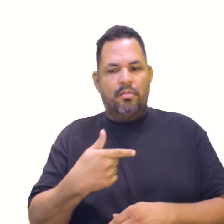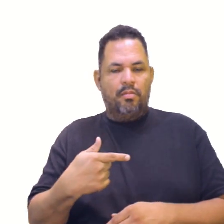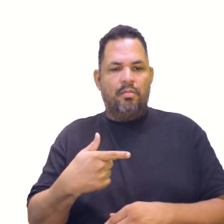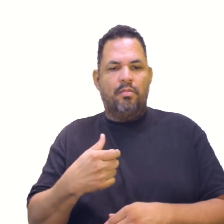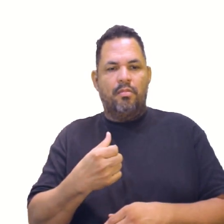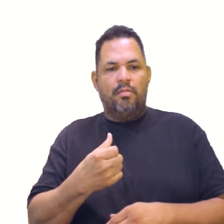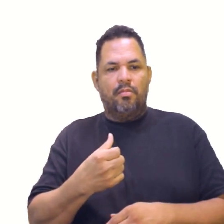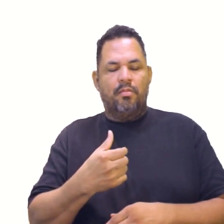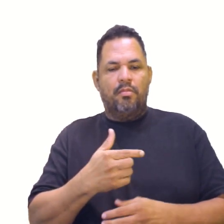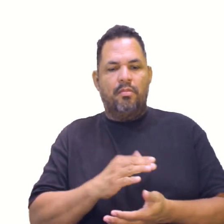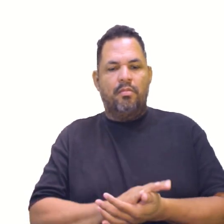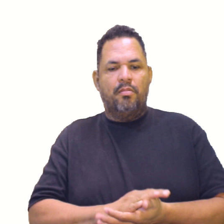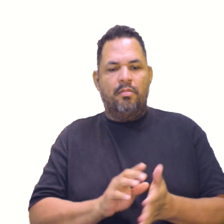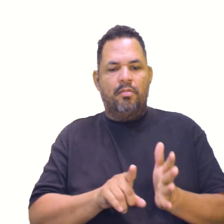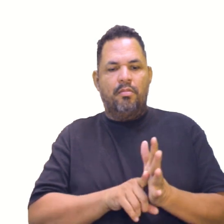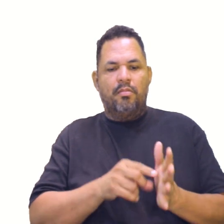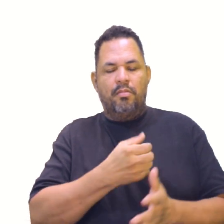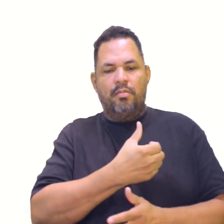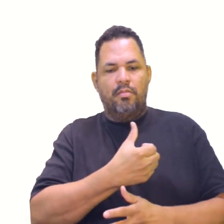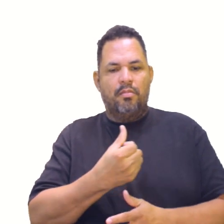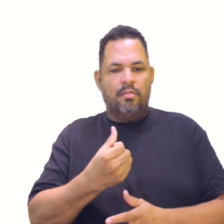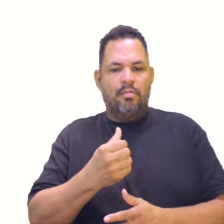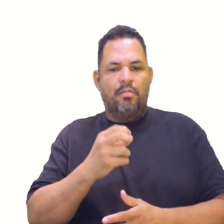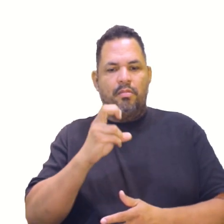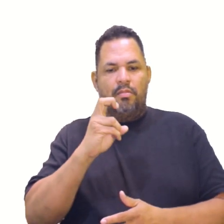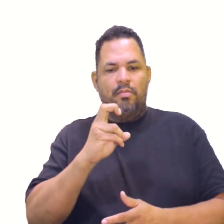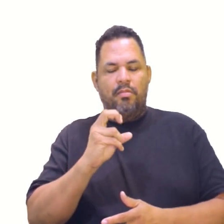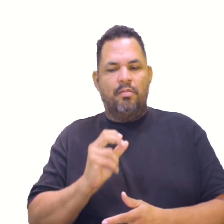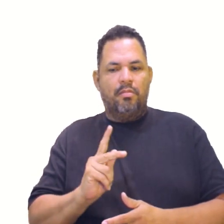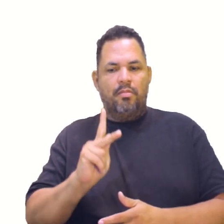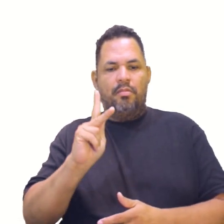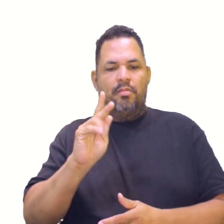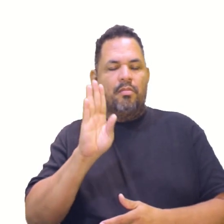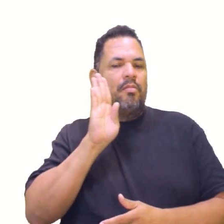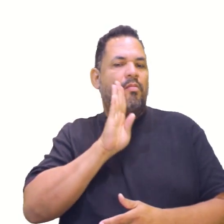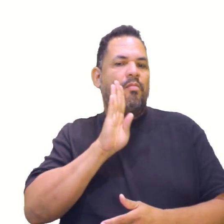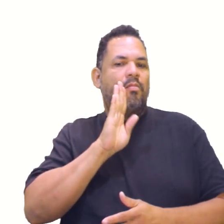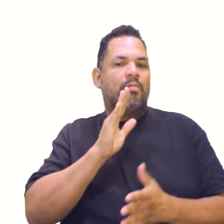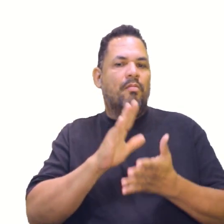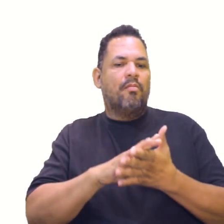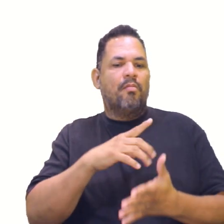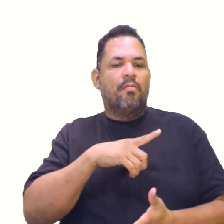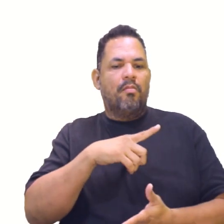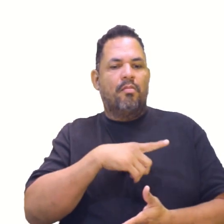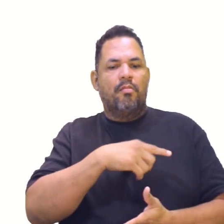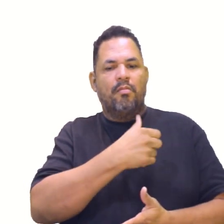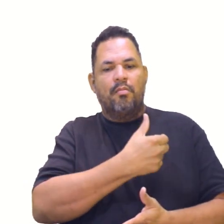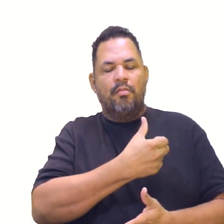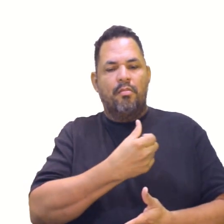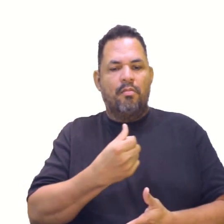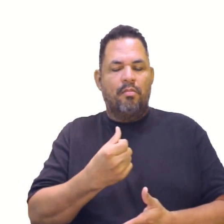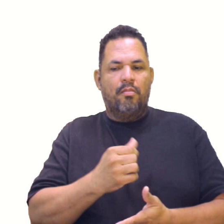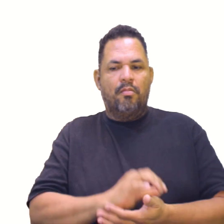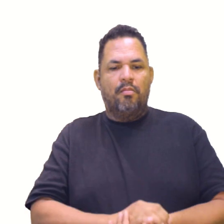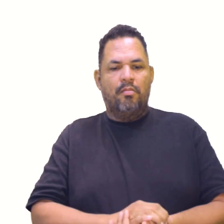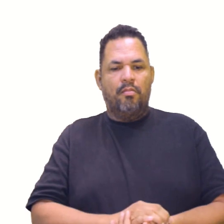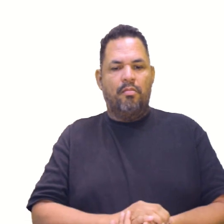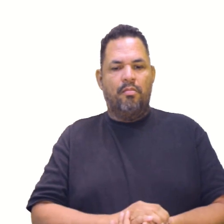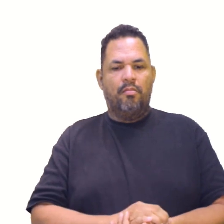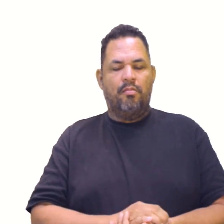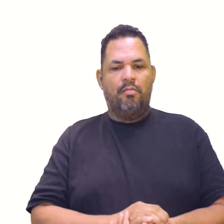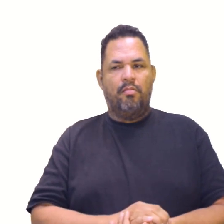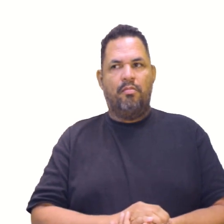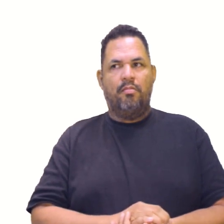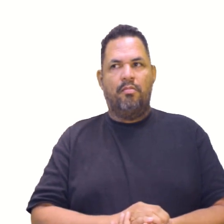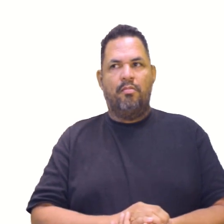vai ficar menos 16, né? Isso. E menos 5K. Olha que legal, né? A gente tem 16, menos 16.